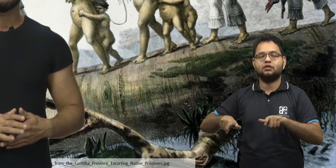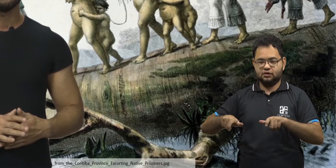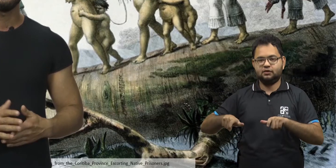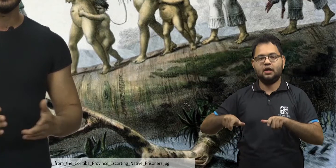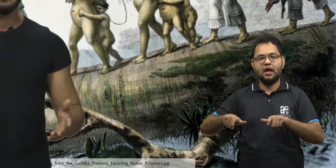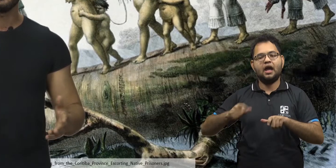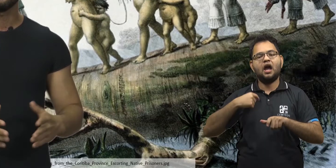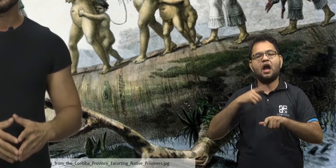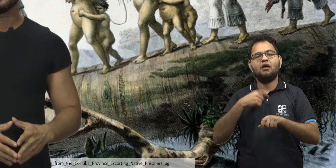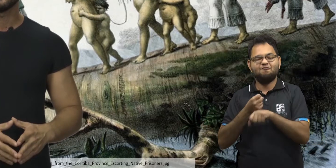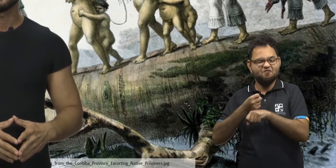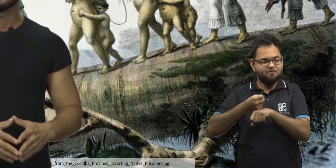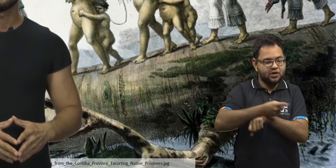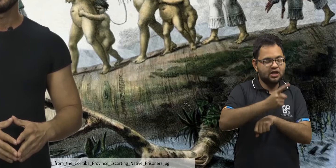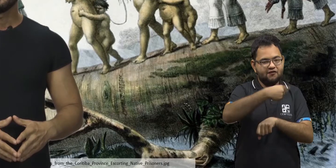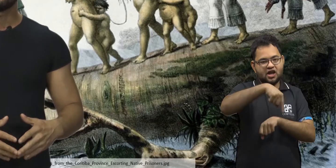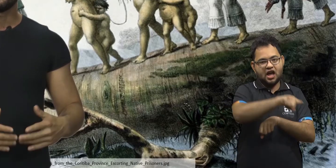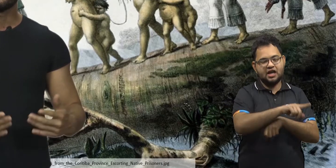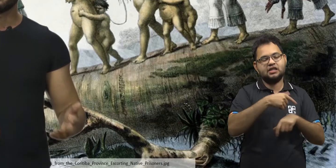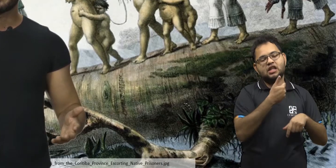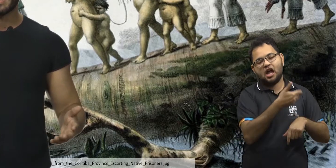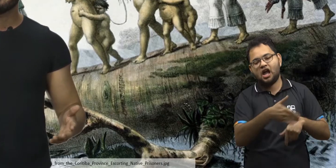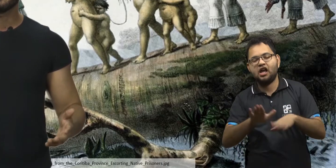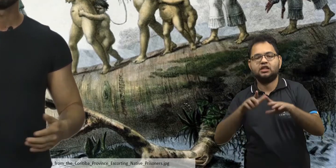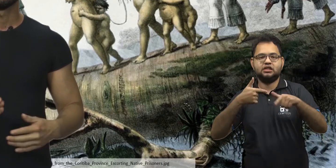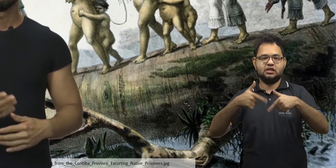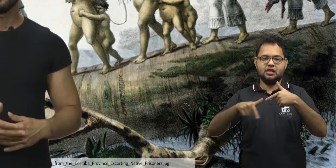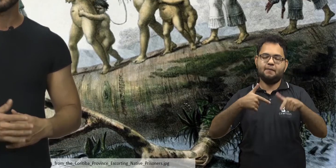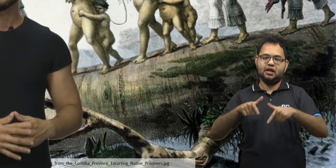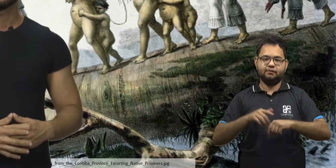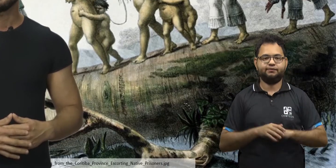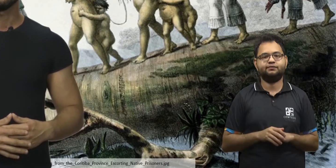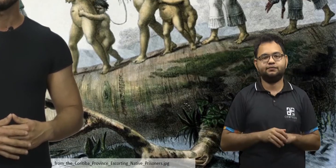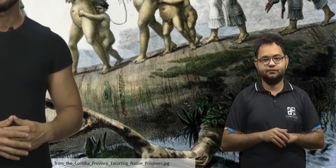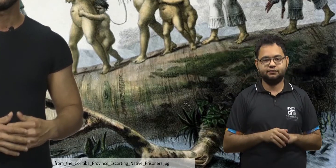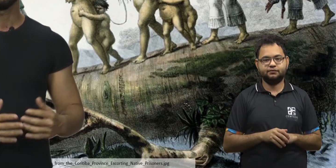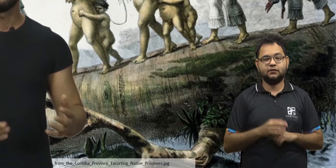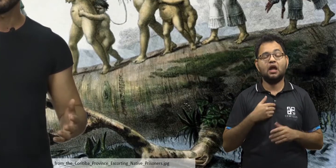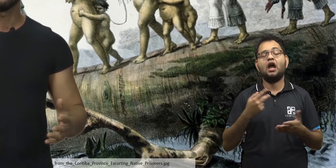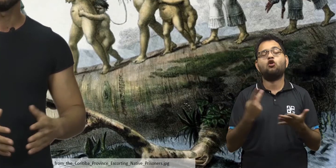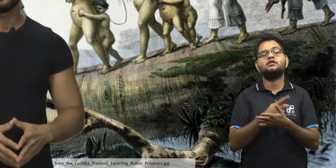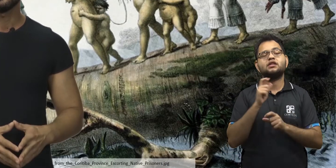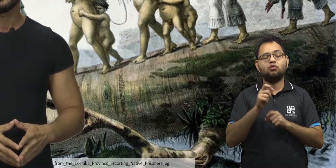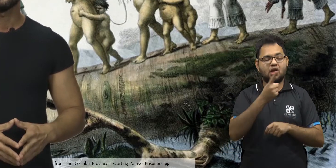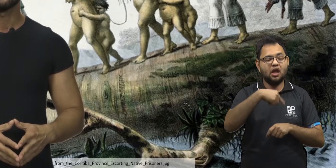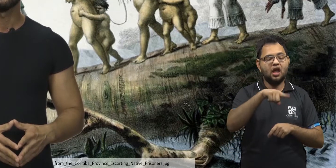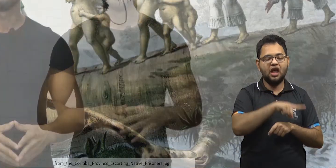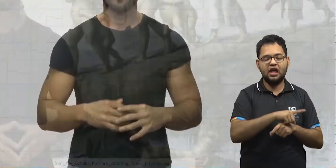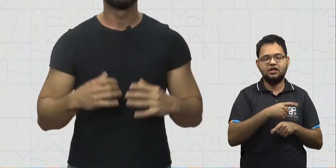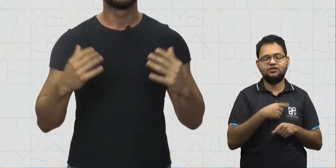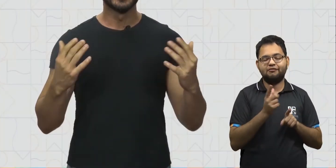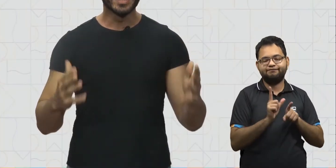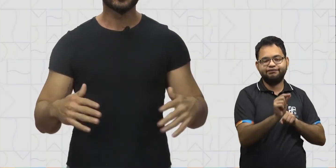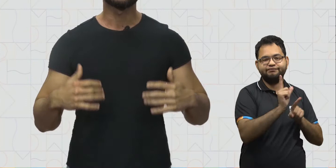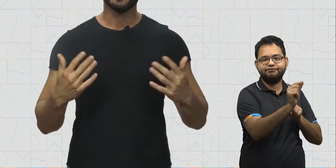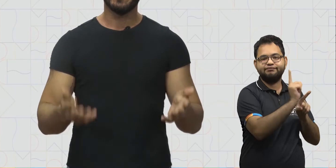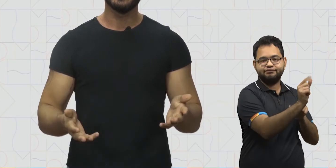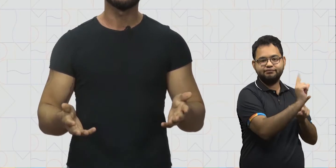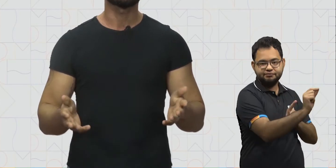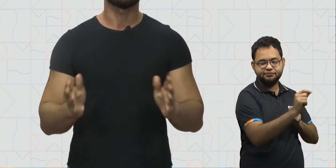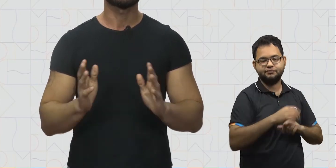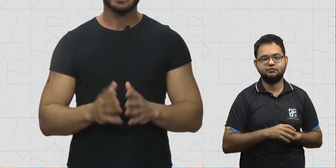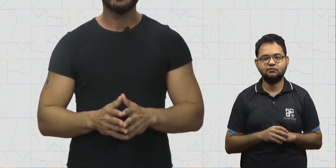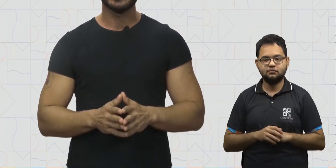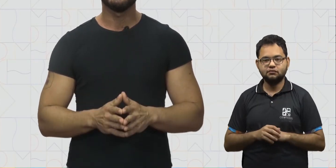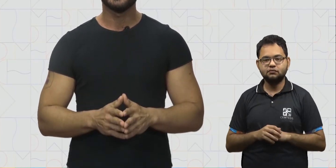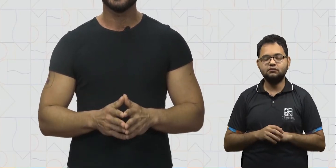impedir o trabalho livre dos indígenas, o que resultava, muitas das vezes, em fuga de muitos índios. Com tantos